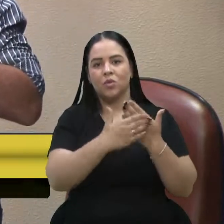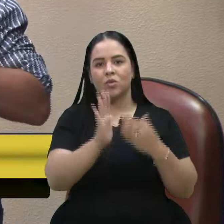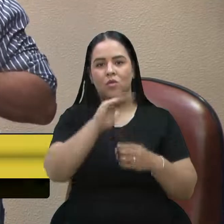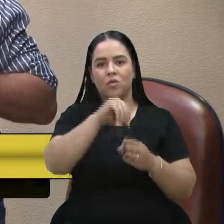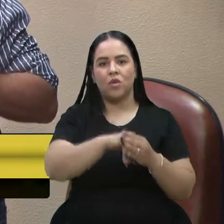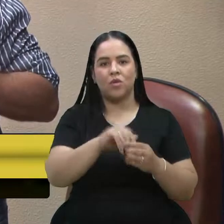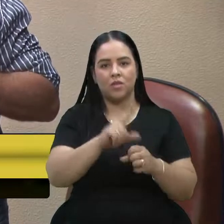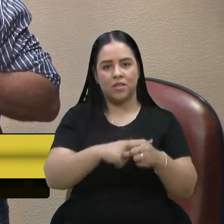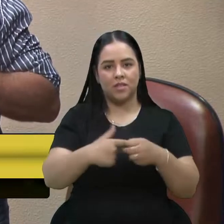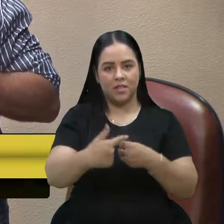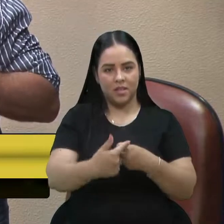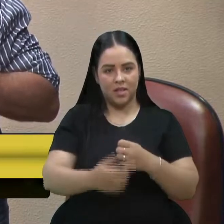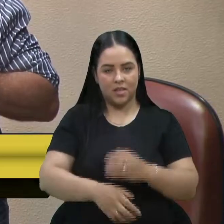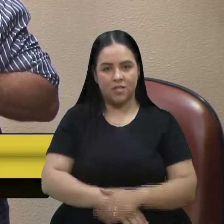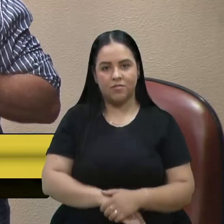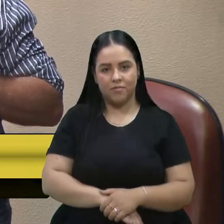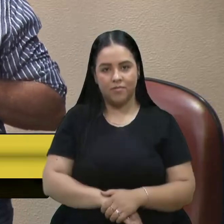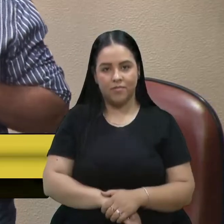cidade.